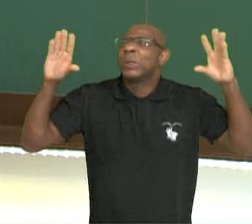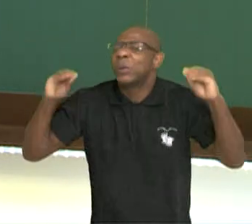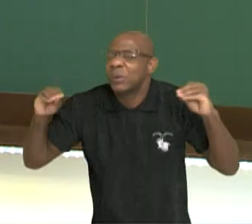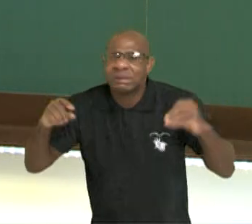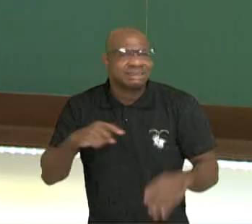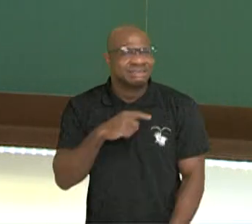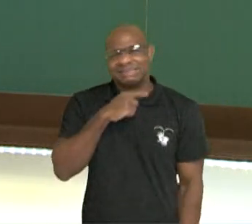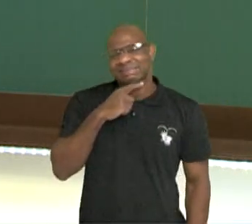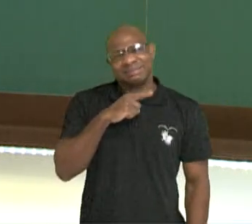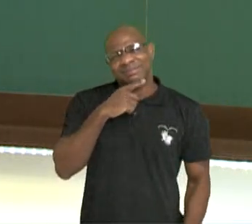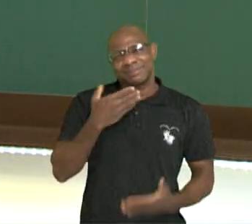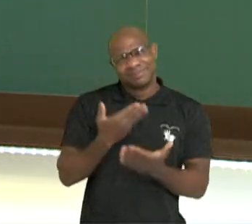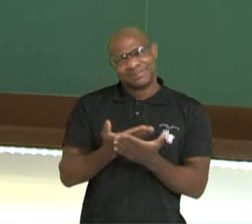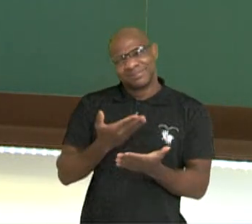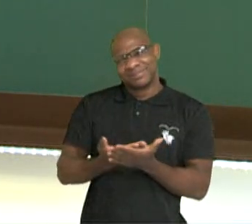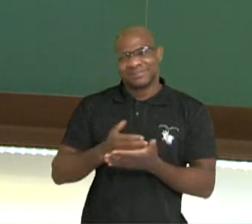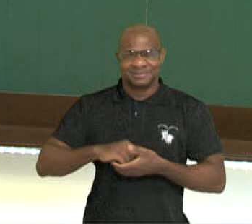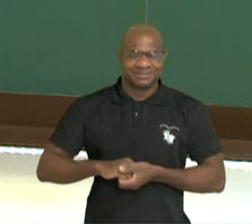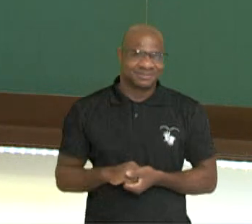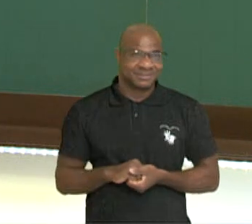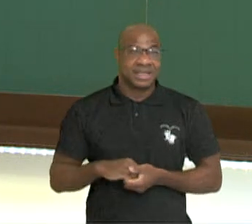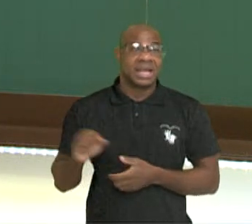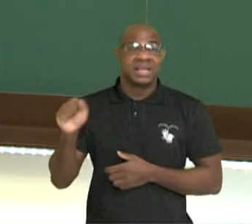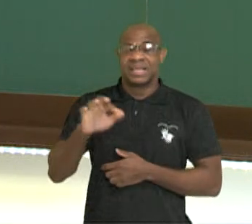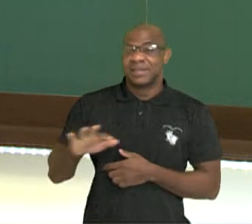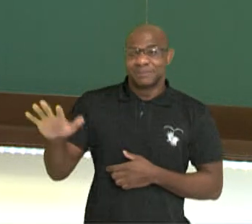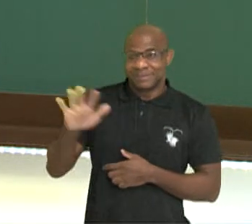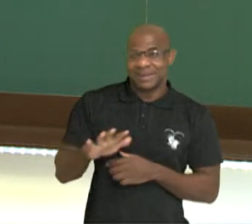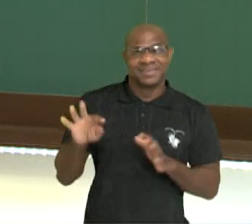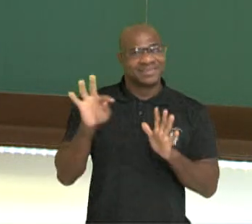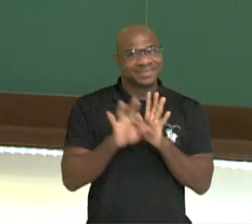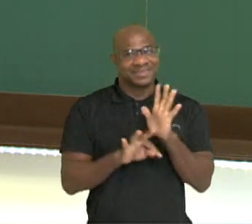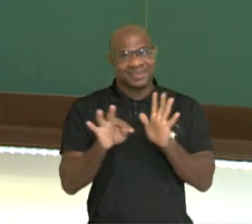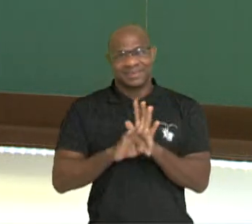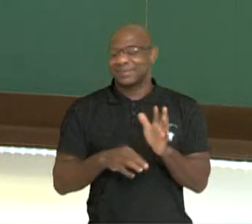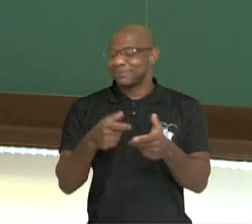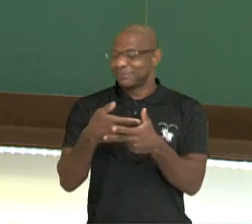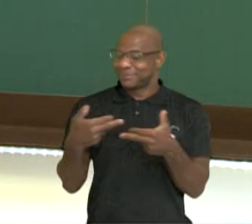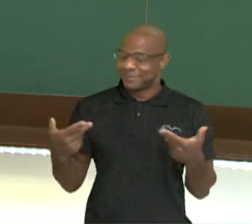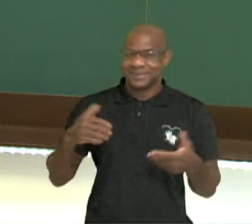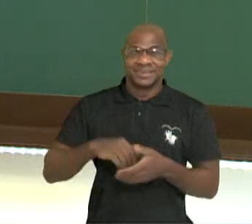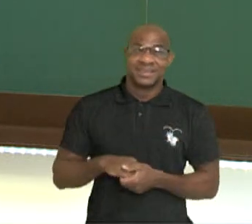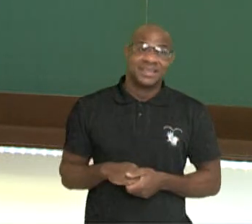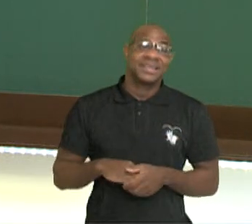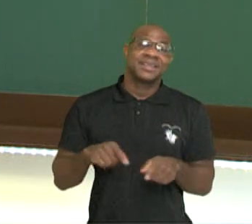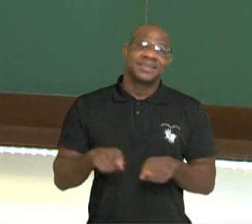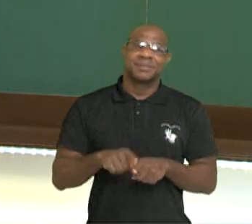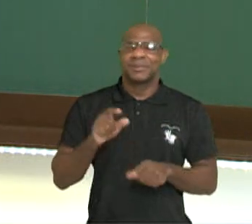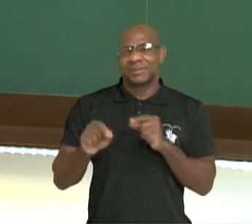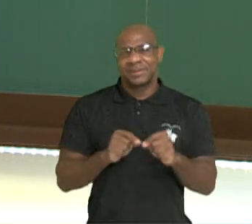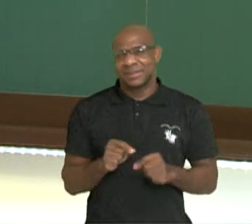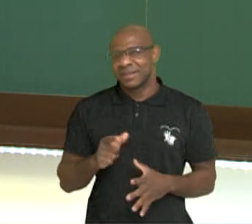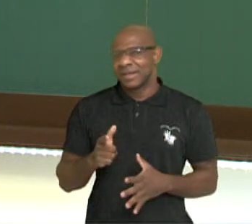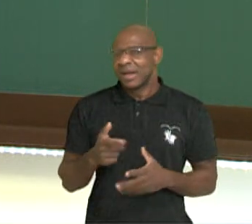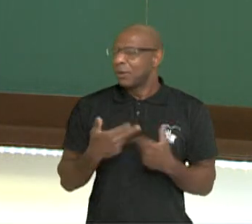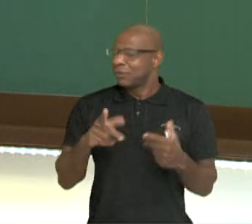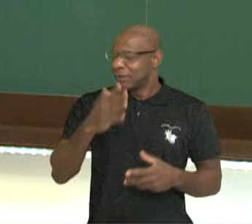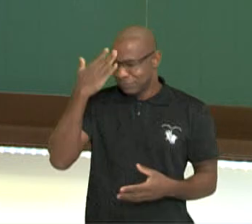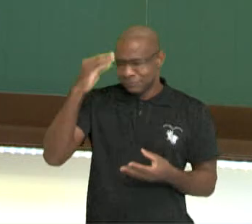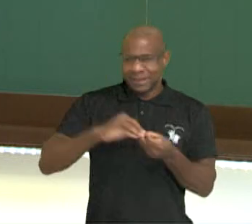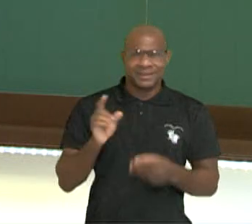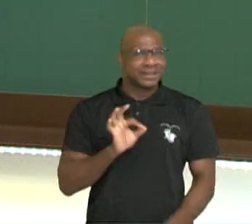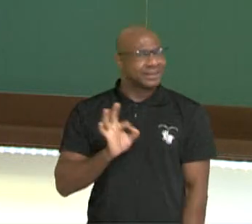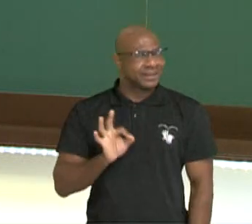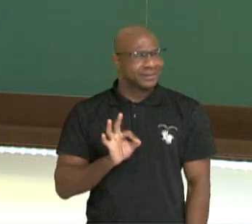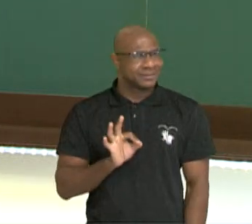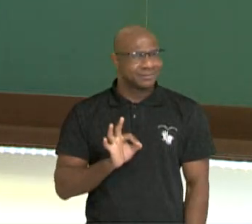vai conseguir ver o professor Fabiano, as imagens, os textos que eu mostro para você. E provavelmente alguma coisa você não vai compreender. Então